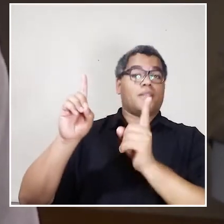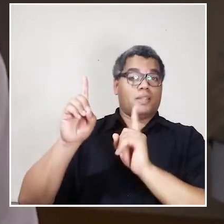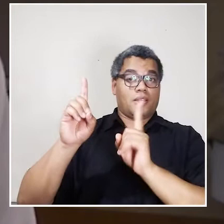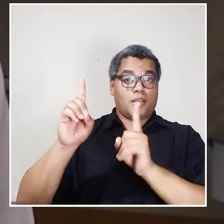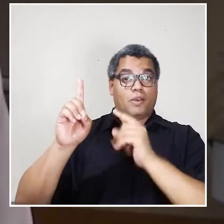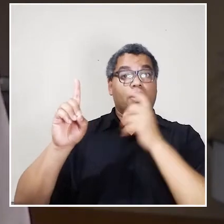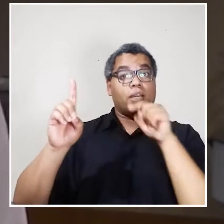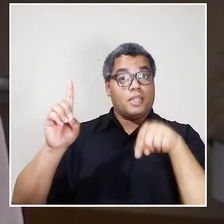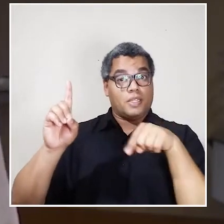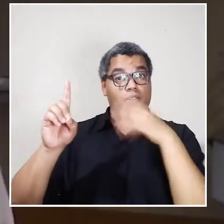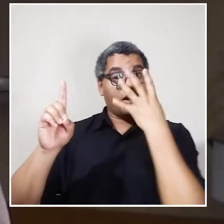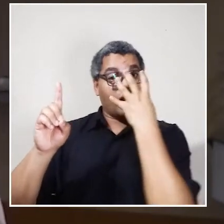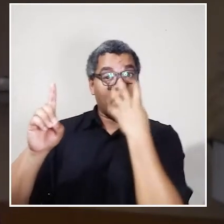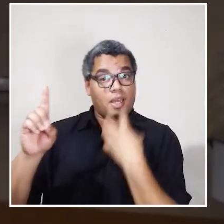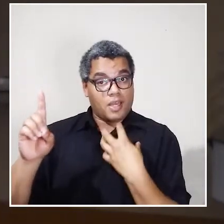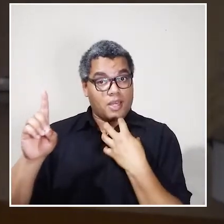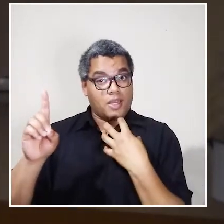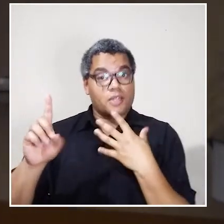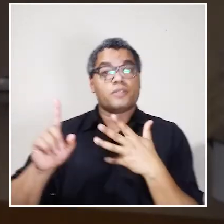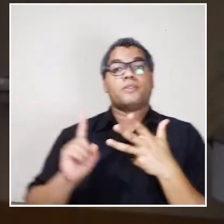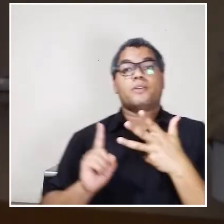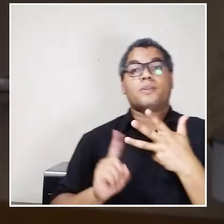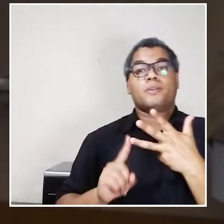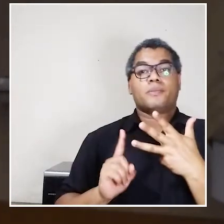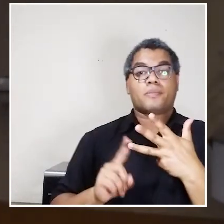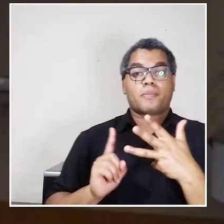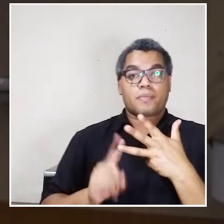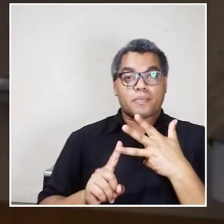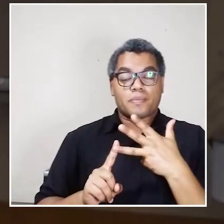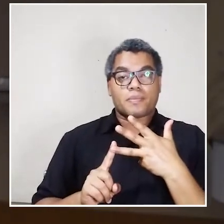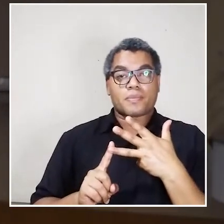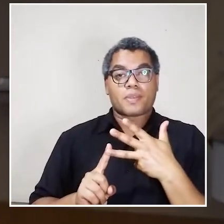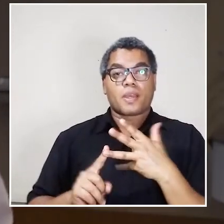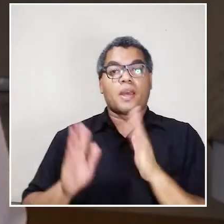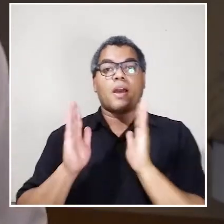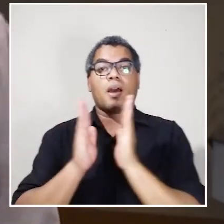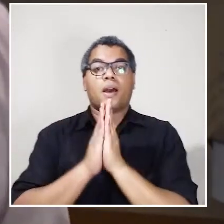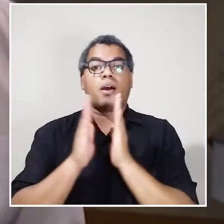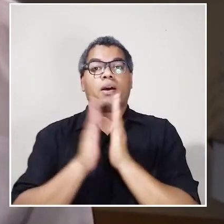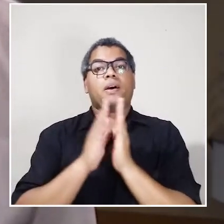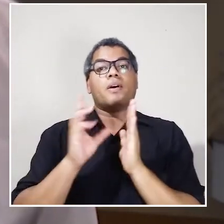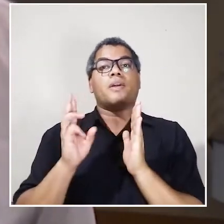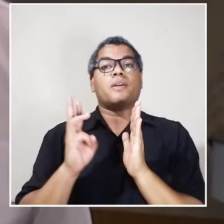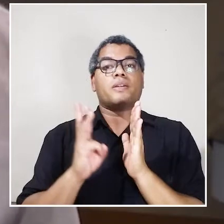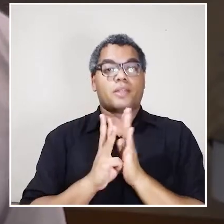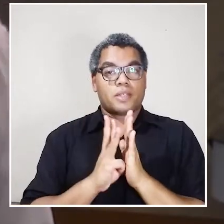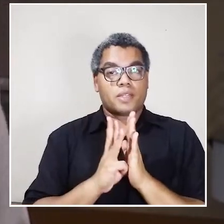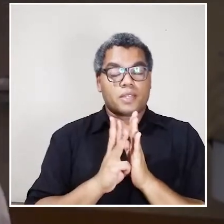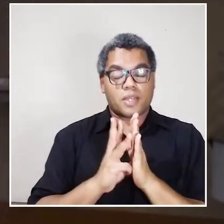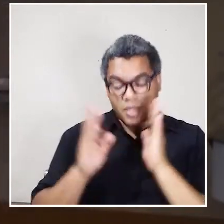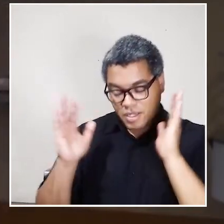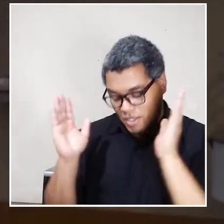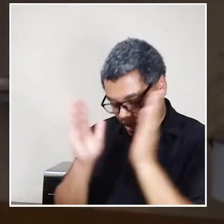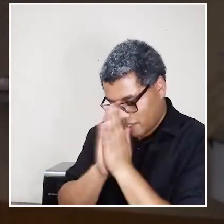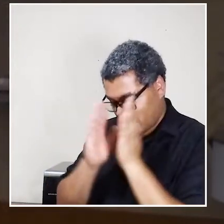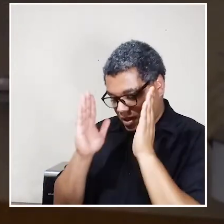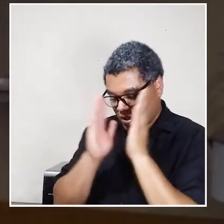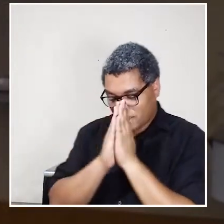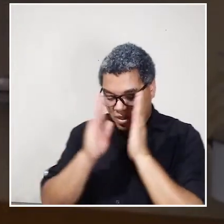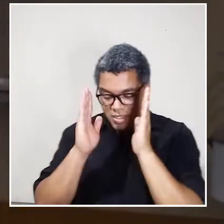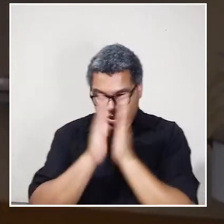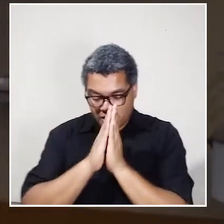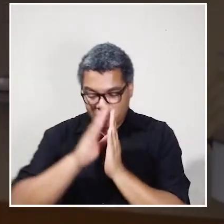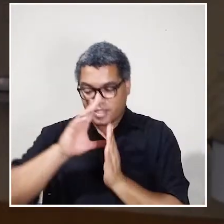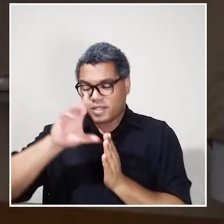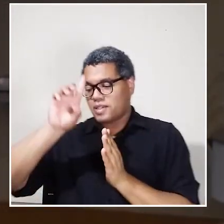grave. Em quarto e último lugar, a oração de Daniel clama